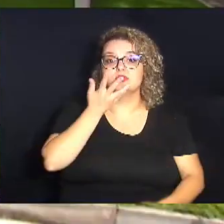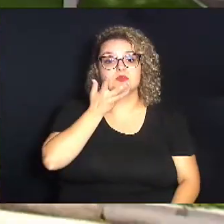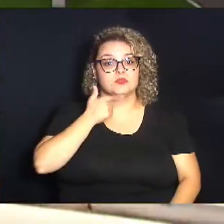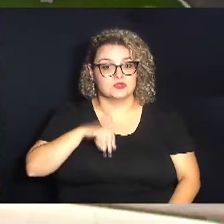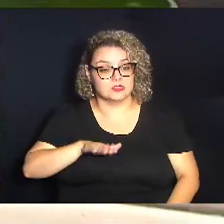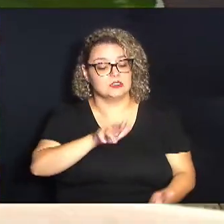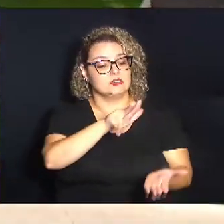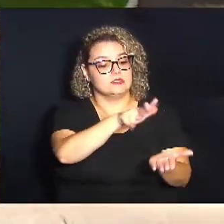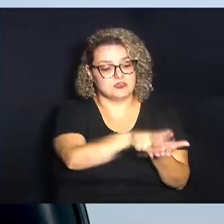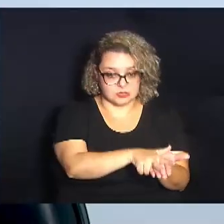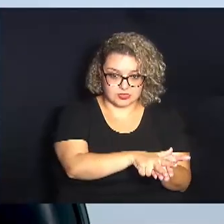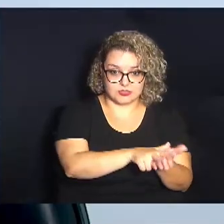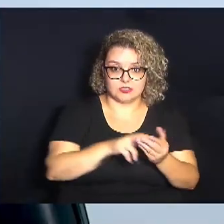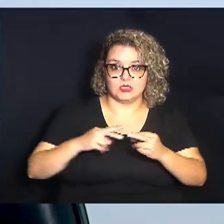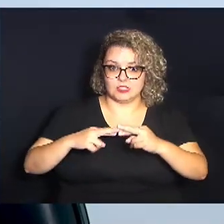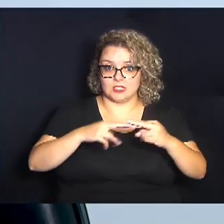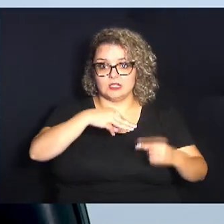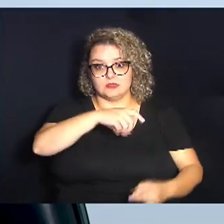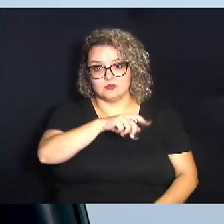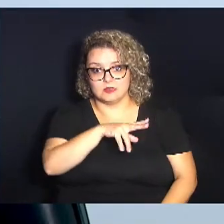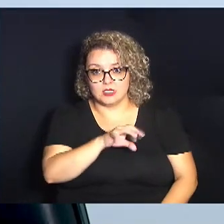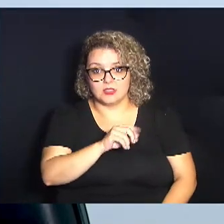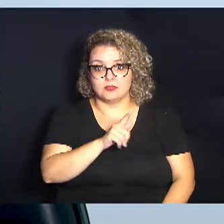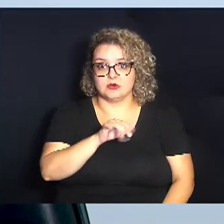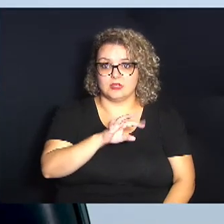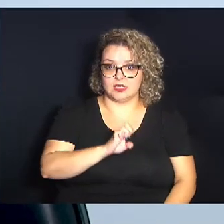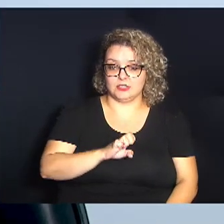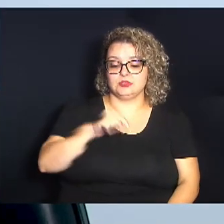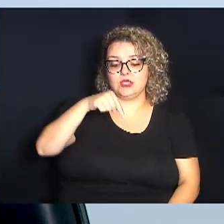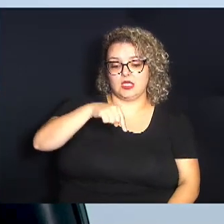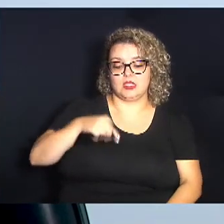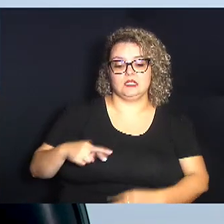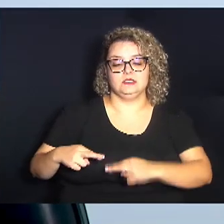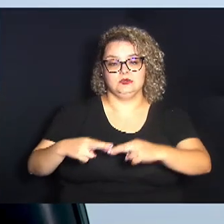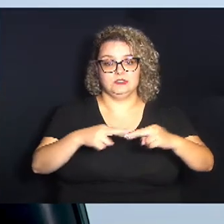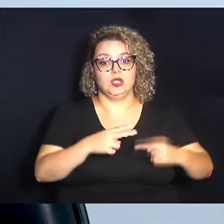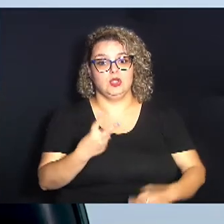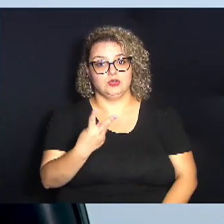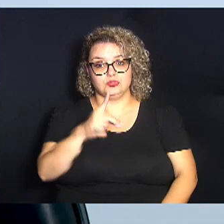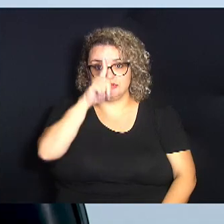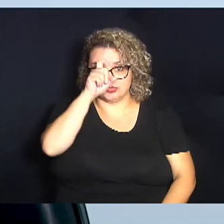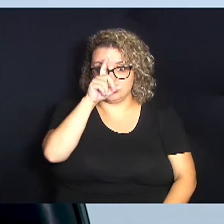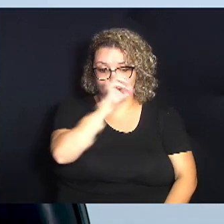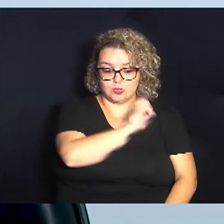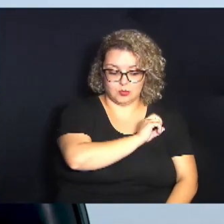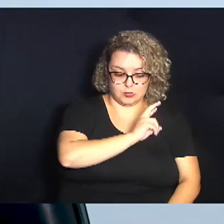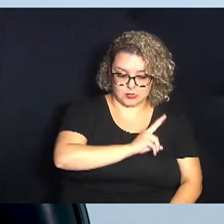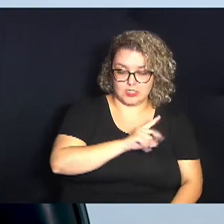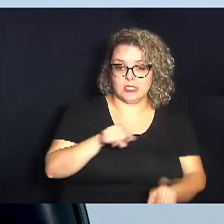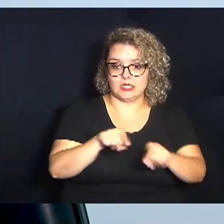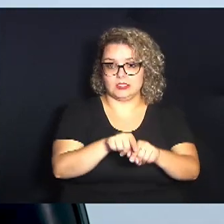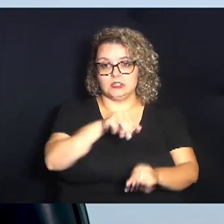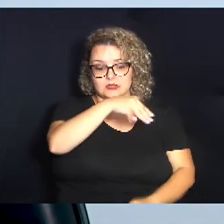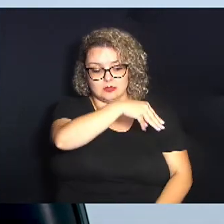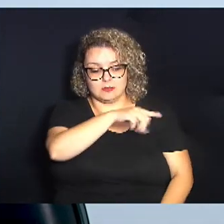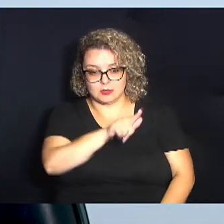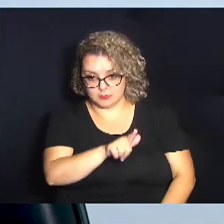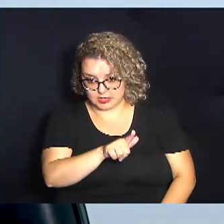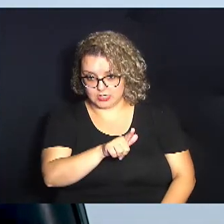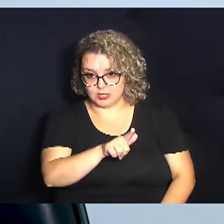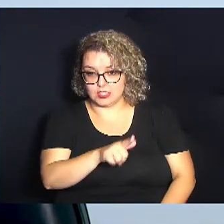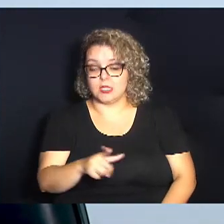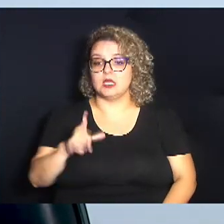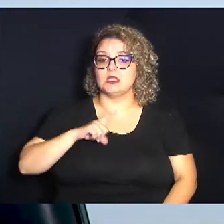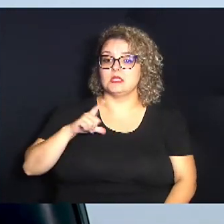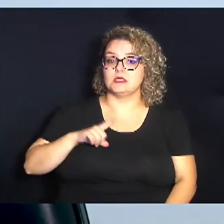internadas na rede Mário Gatti. Então, na rede nós temos dois hospitais, que é o Hospital Ouro Verde, o Hospital Mário Gatti, e temos